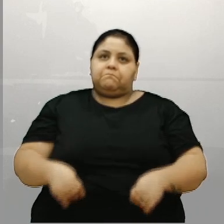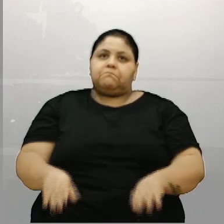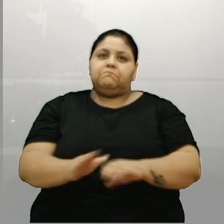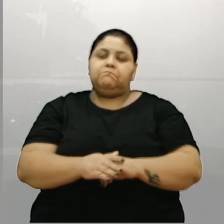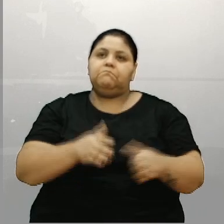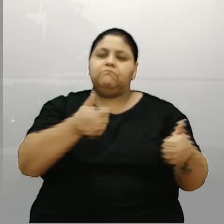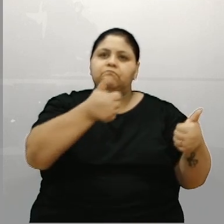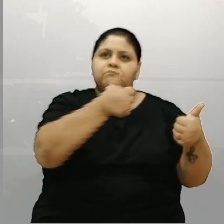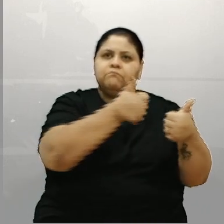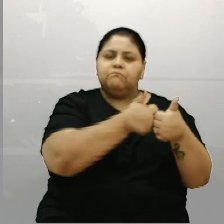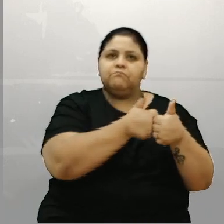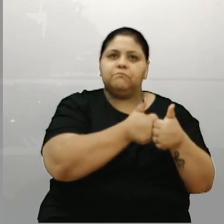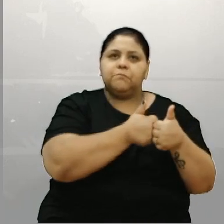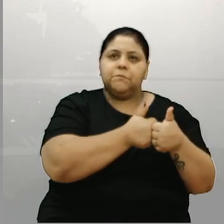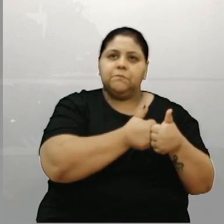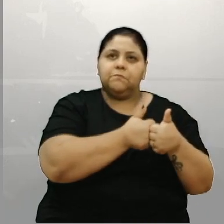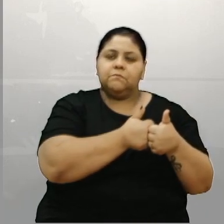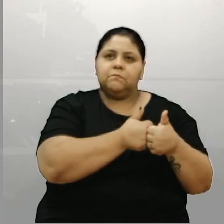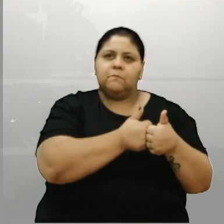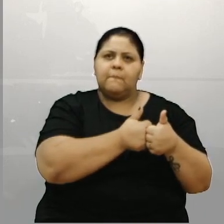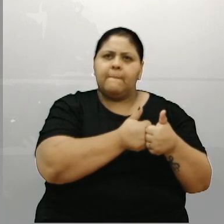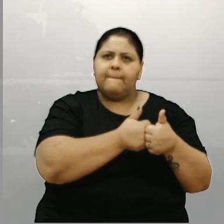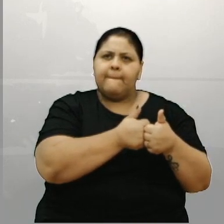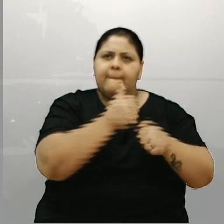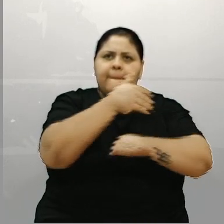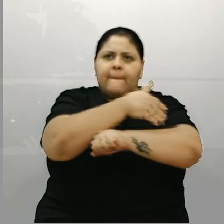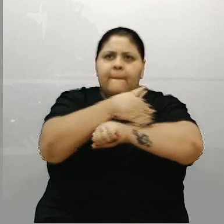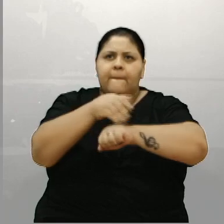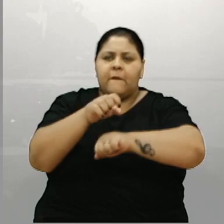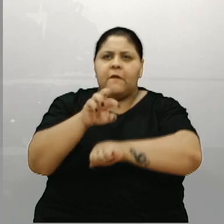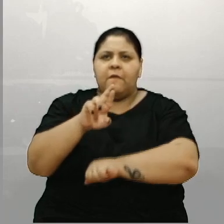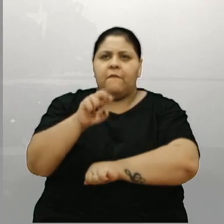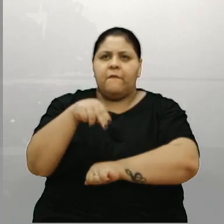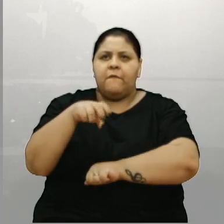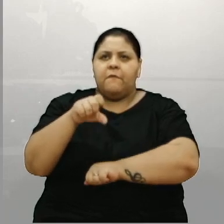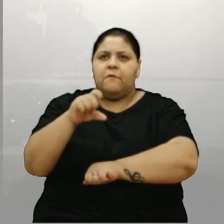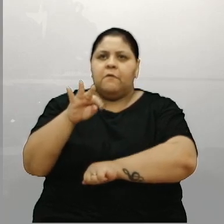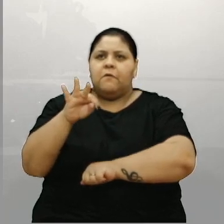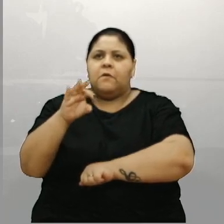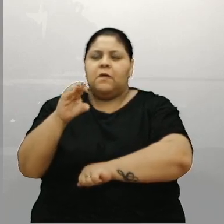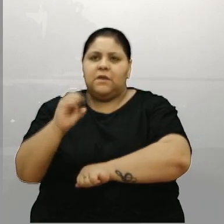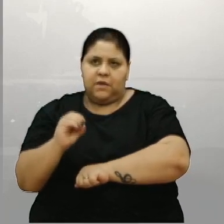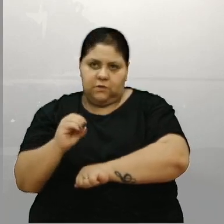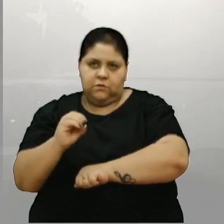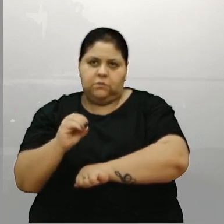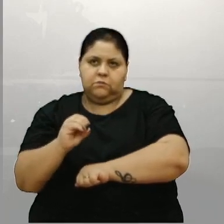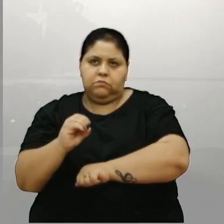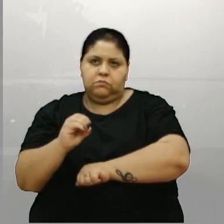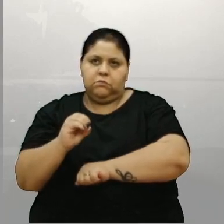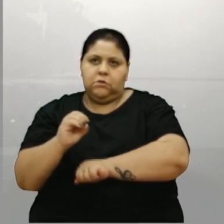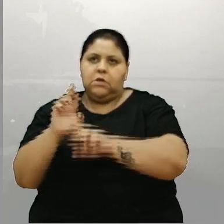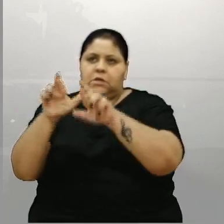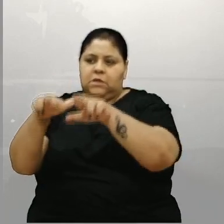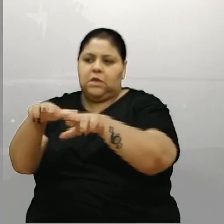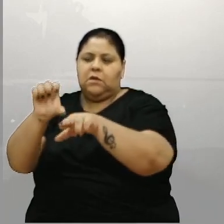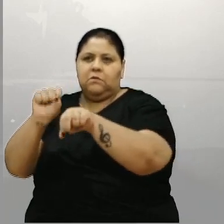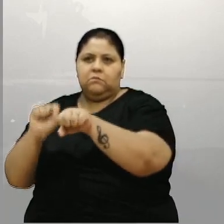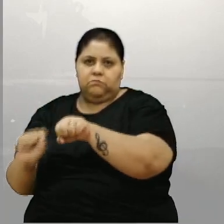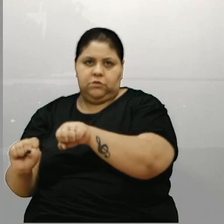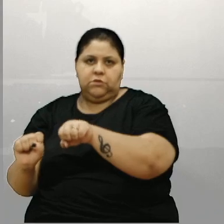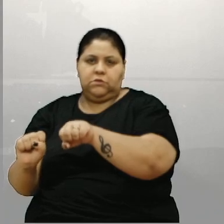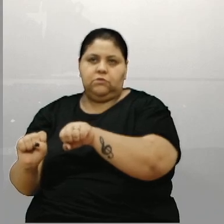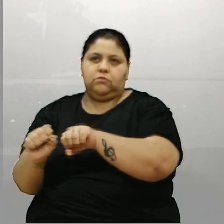lado do... Esse é na rua Ernesto Schmidt, entre o Monte Carmelo e o